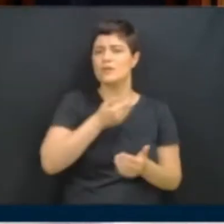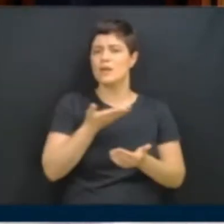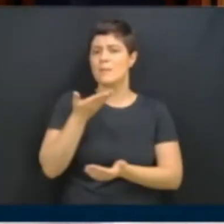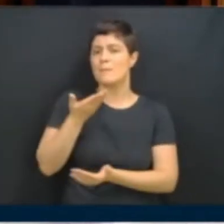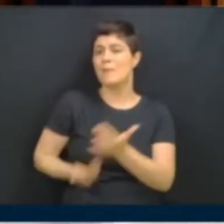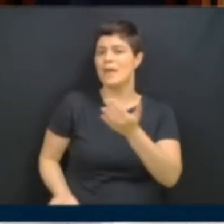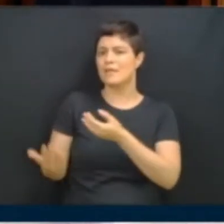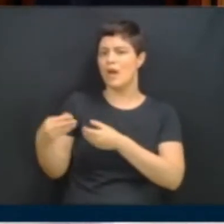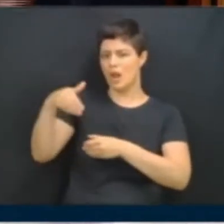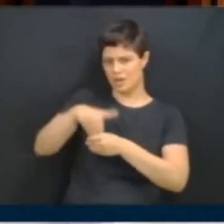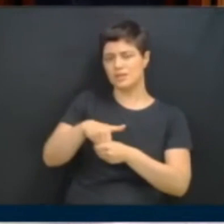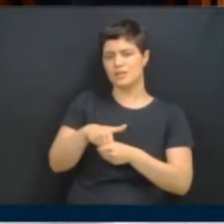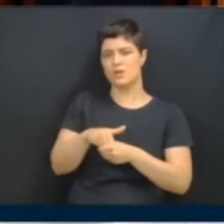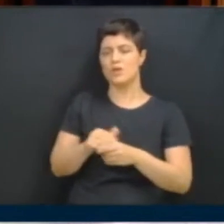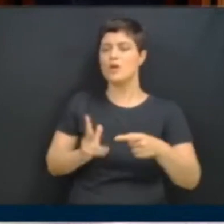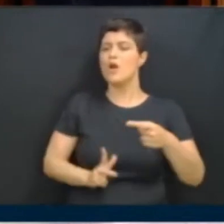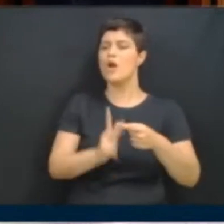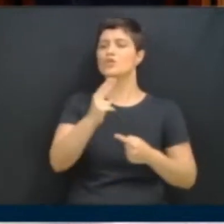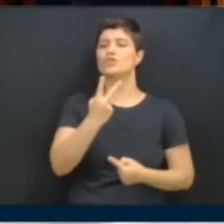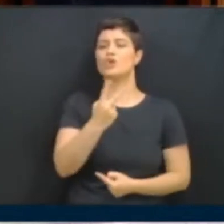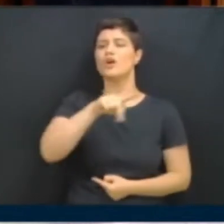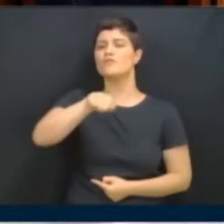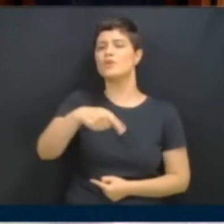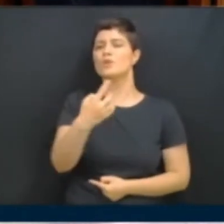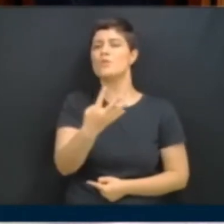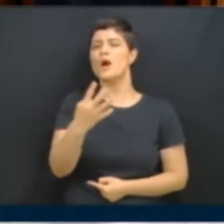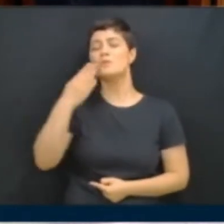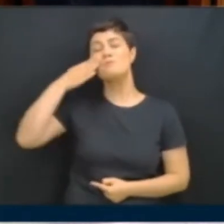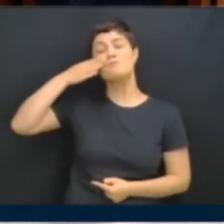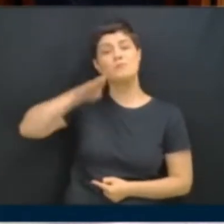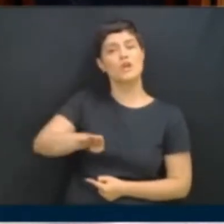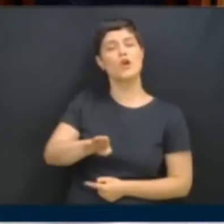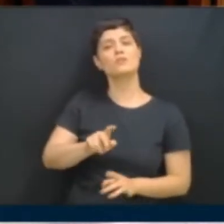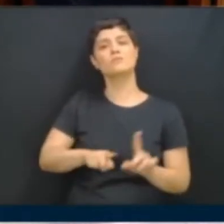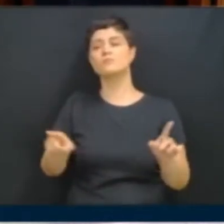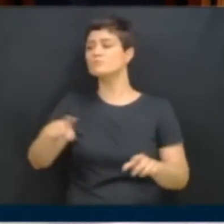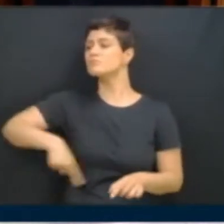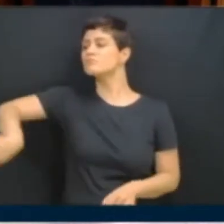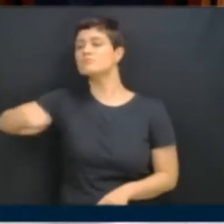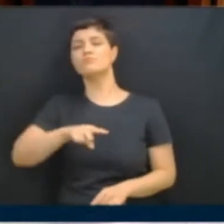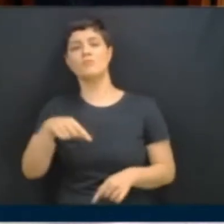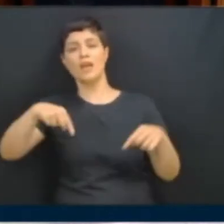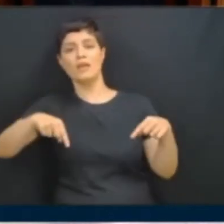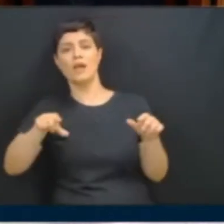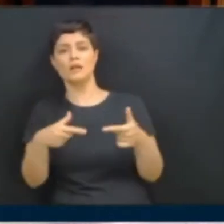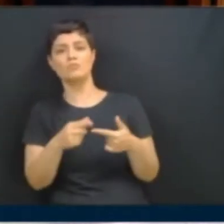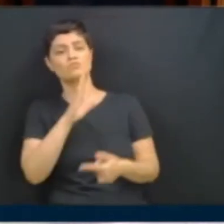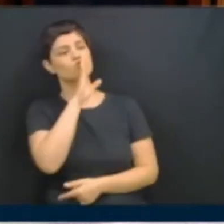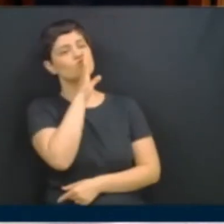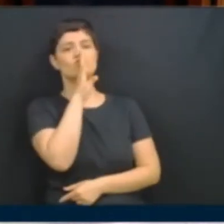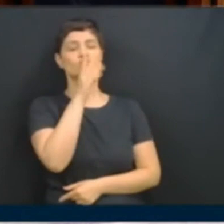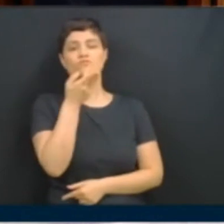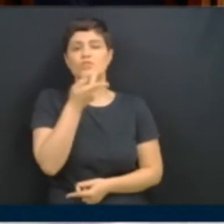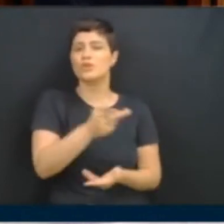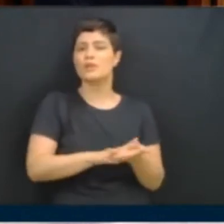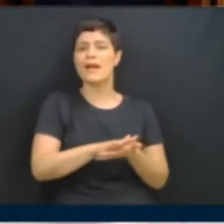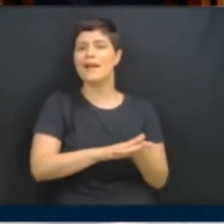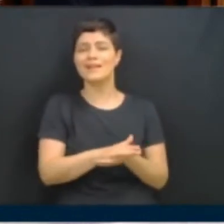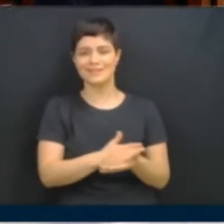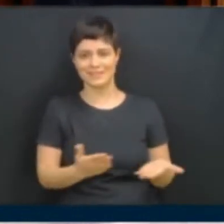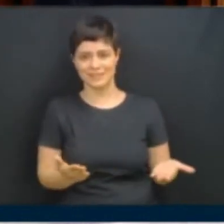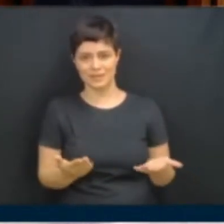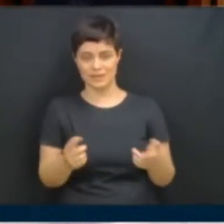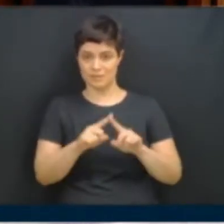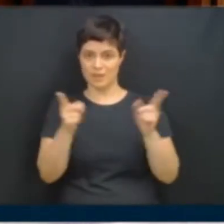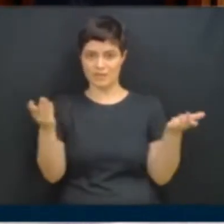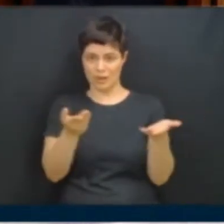2,4 bilhões e ninguém falou nada aqui. Ninguém abriu a boca para falar. Mas agora tem falta